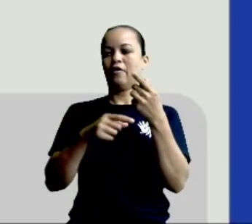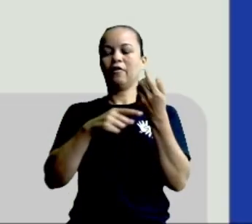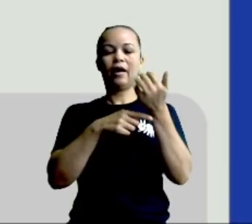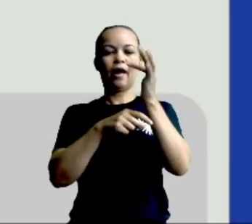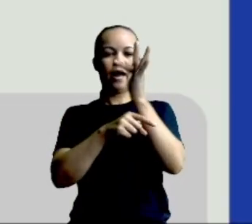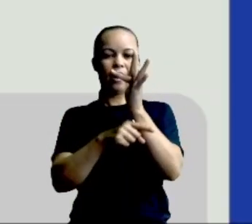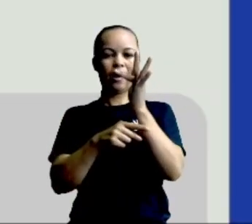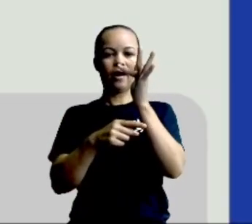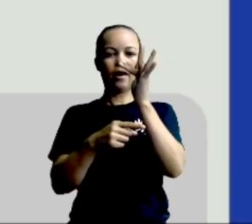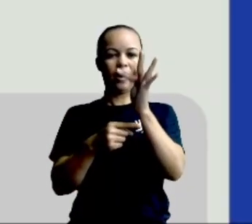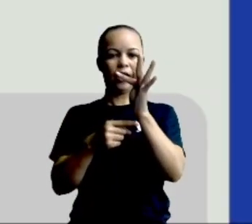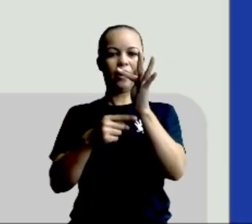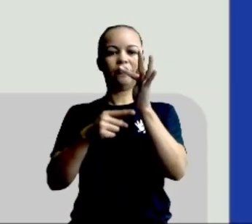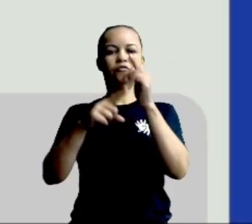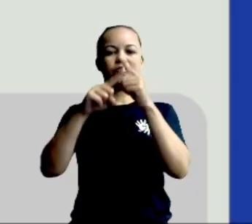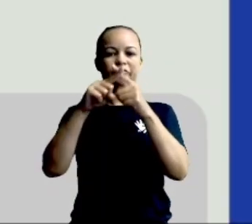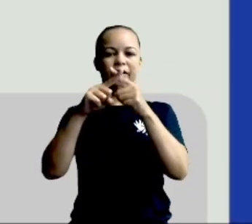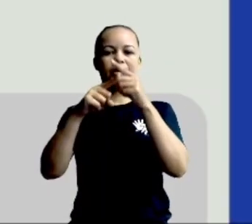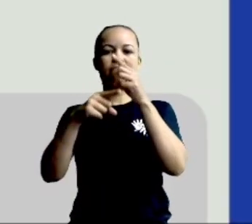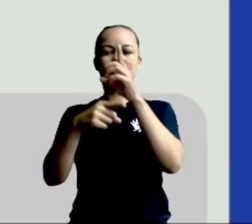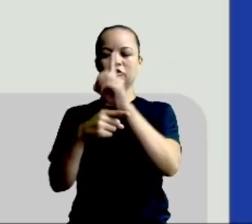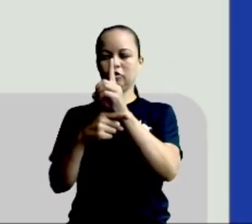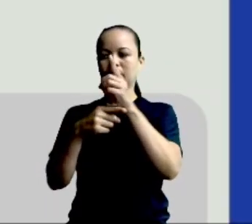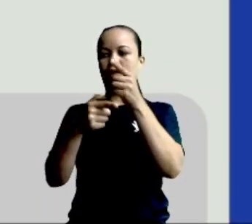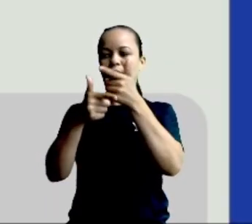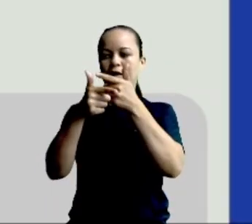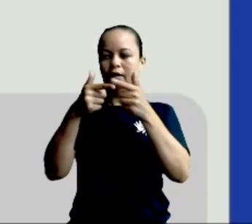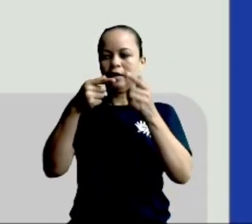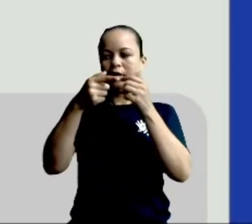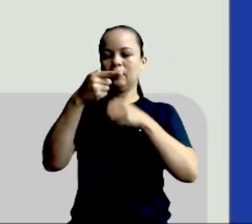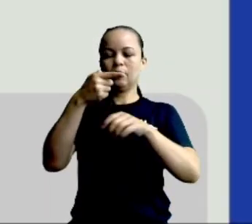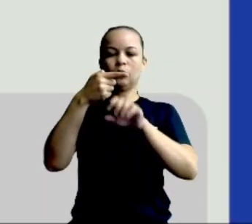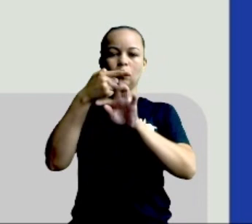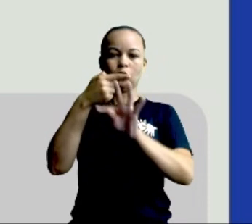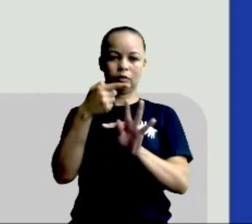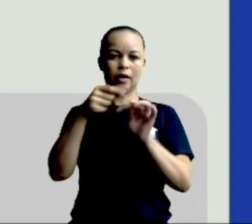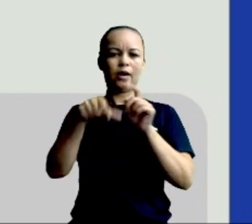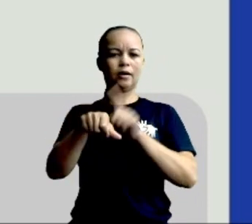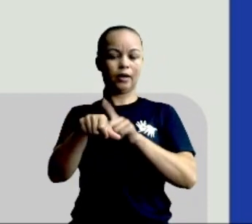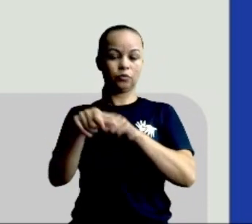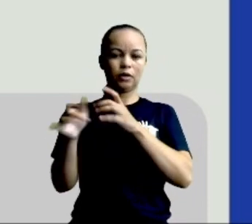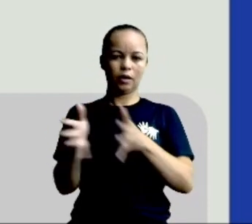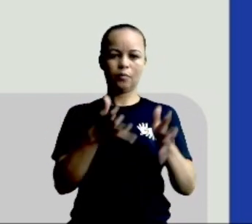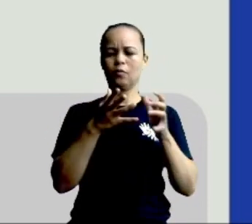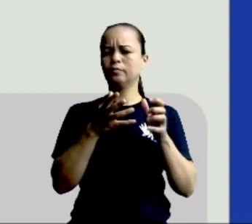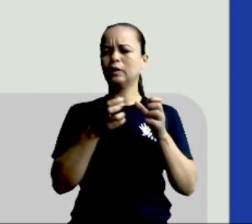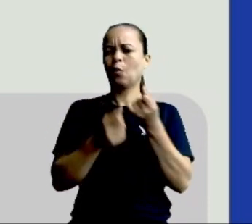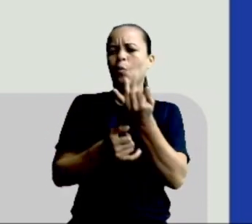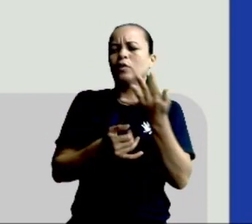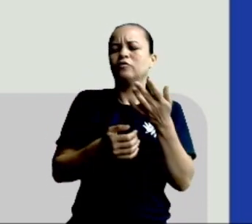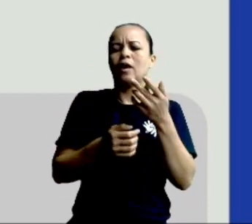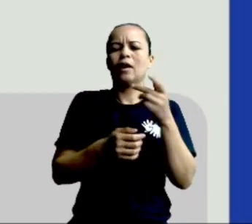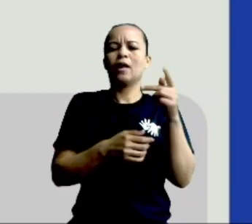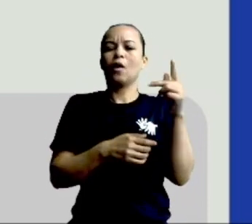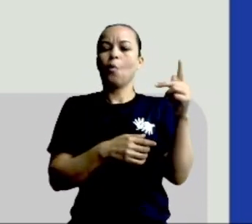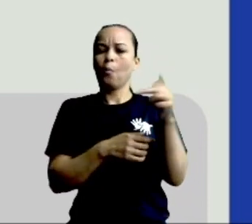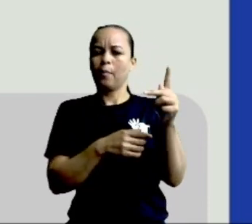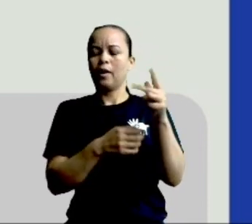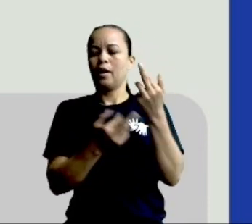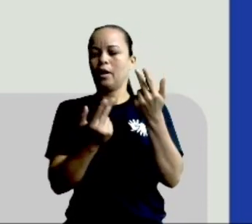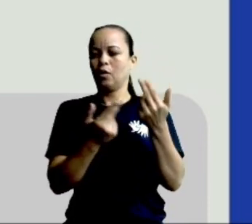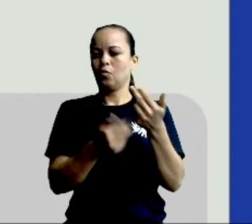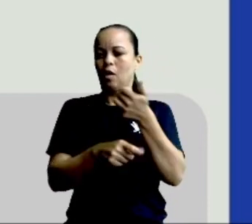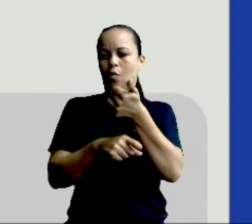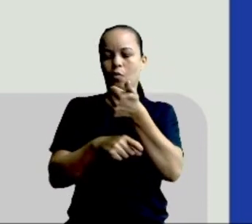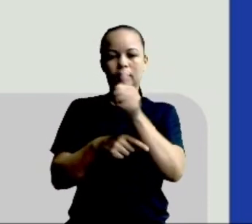slide. Então, substituindo aqui na fórmula, quanto equivale a força? A força vale